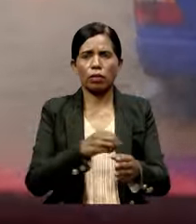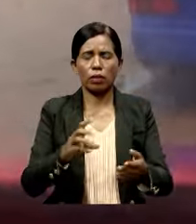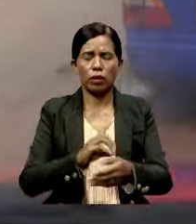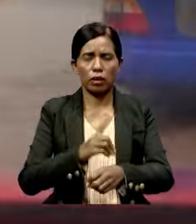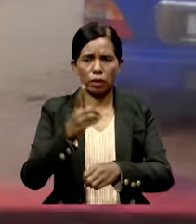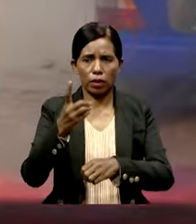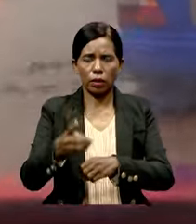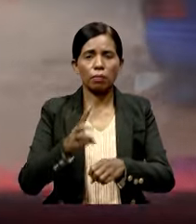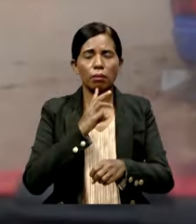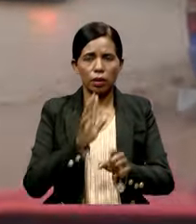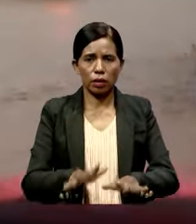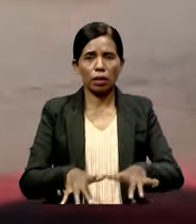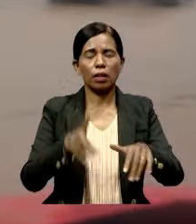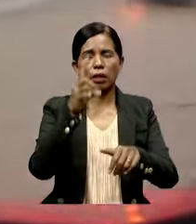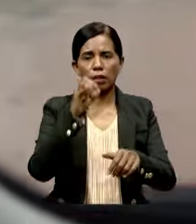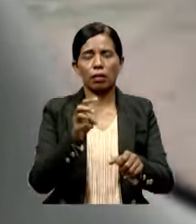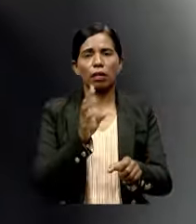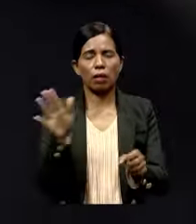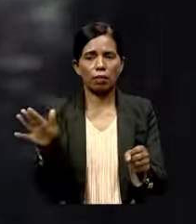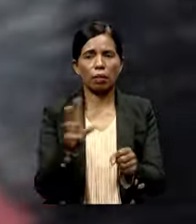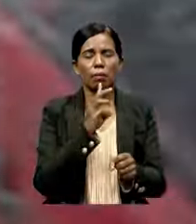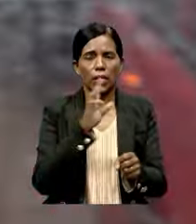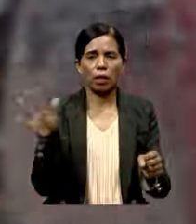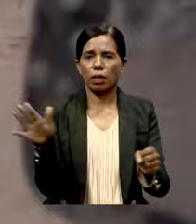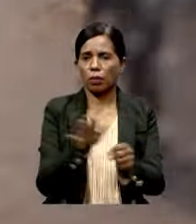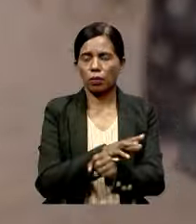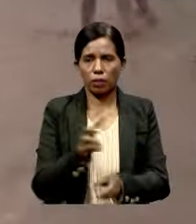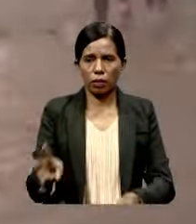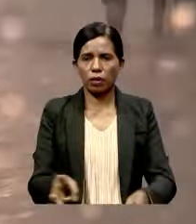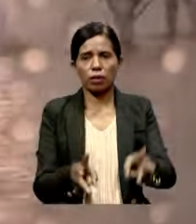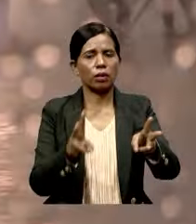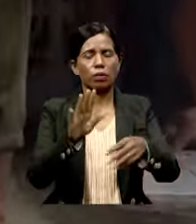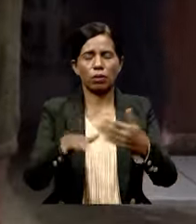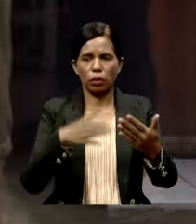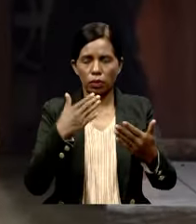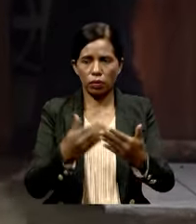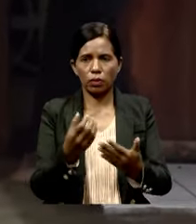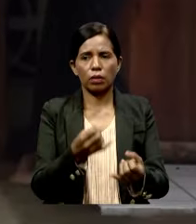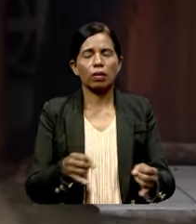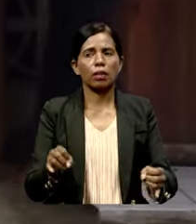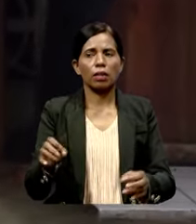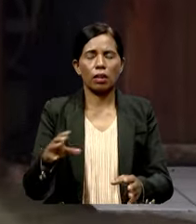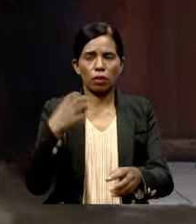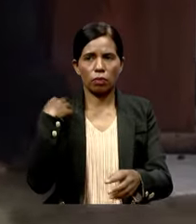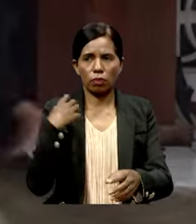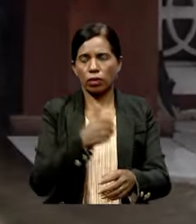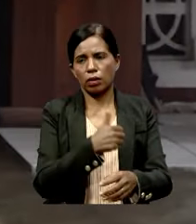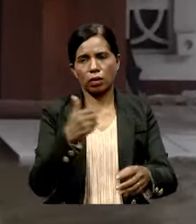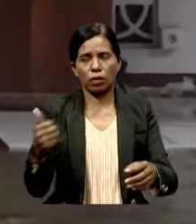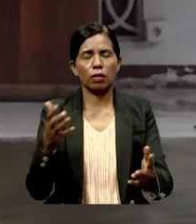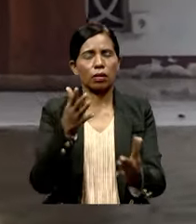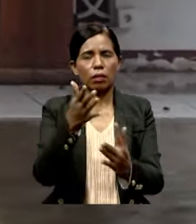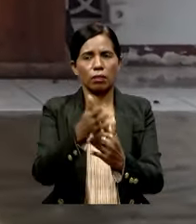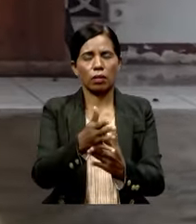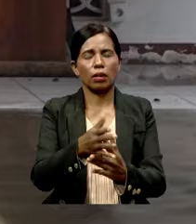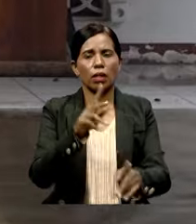ia capital dili, ho di halo bena konu ia estrada publiku sira, arredores instituição publiku balung, no tama mos ba